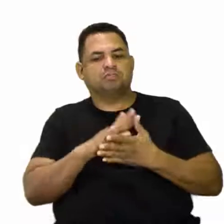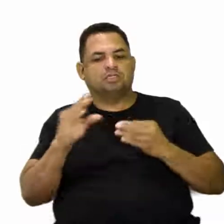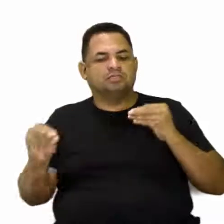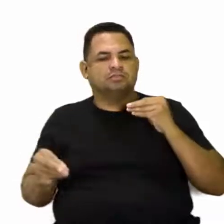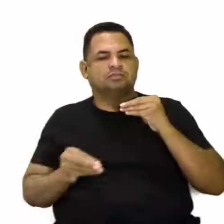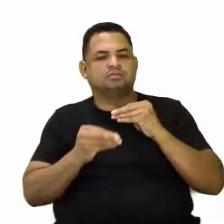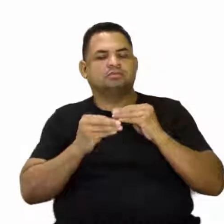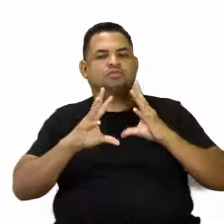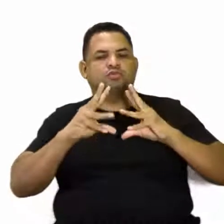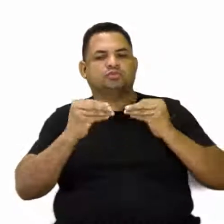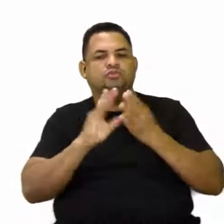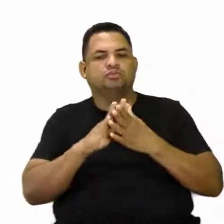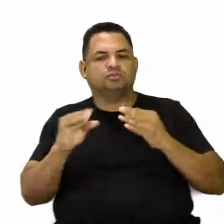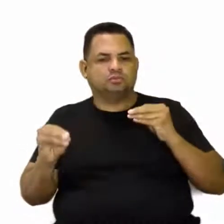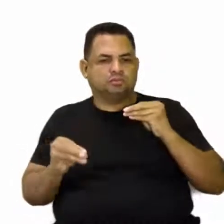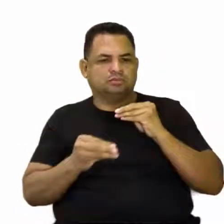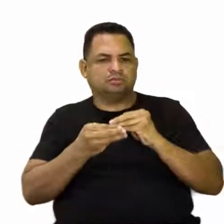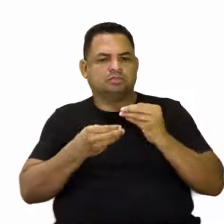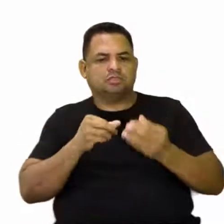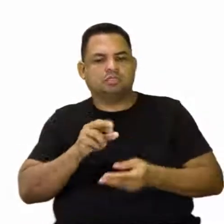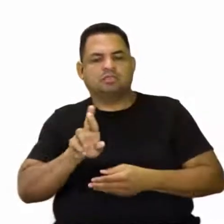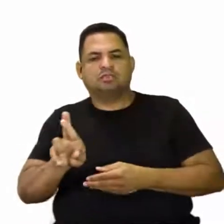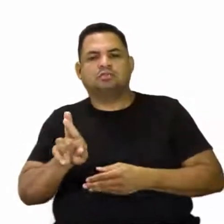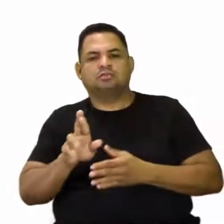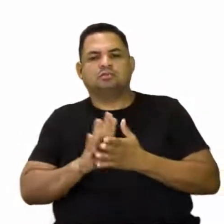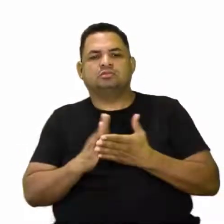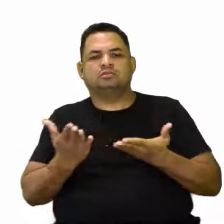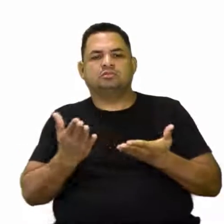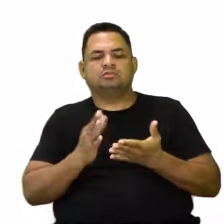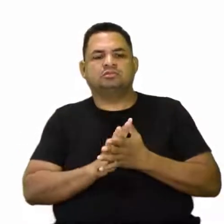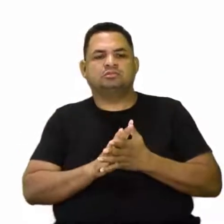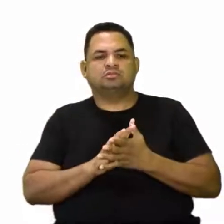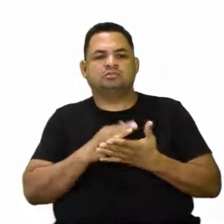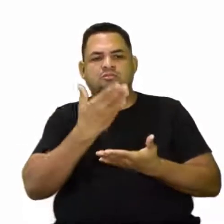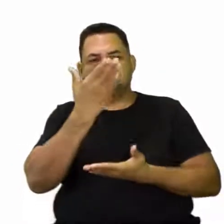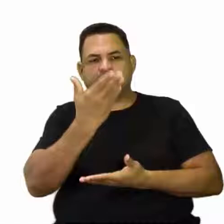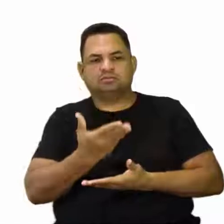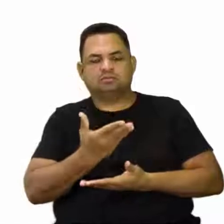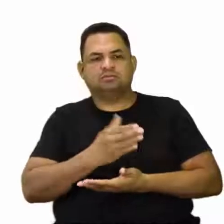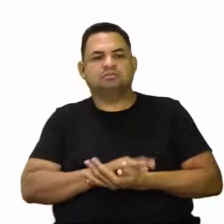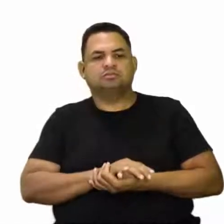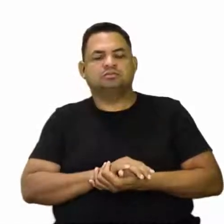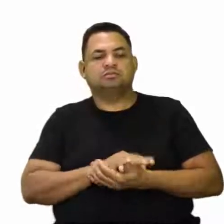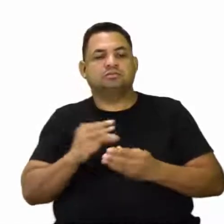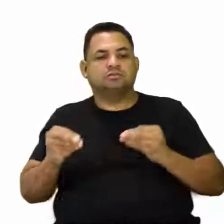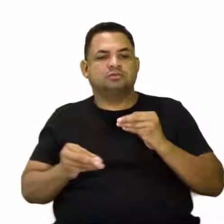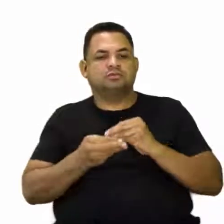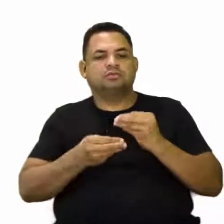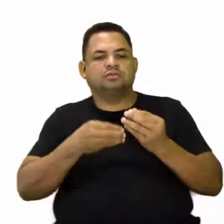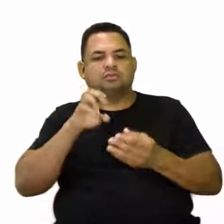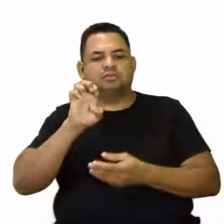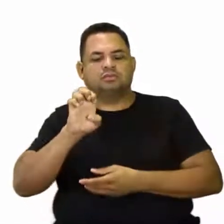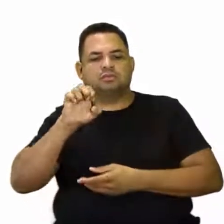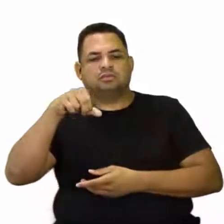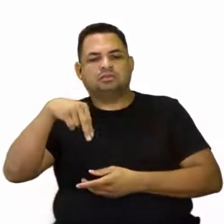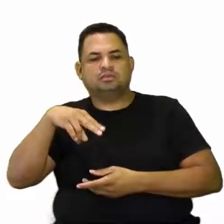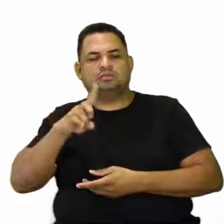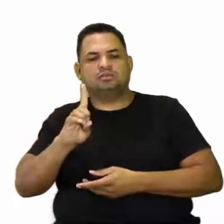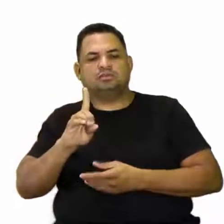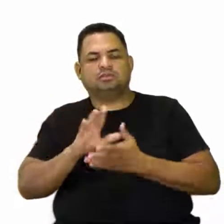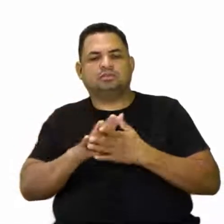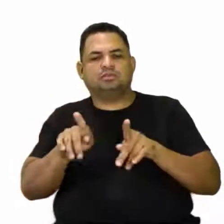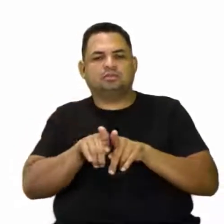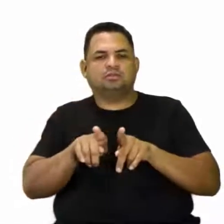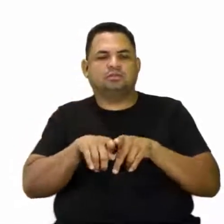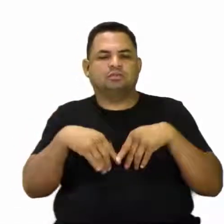na verdade, em todos eles acrescentou o R. Isso. E como tener, venir, poner, acrescentou o N e o D. E o